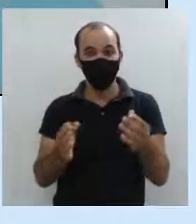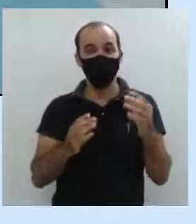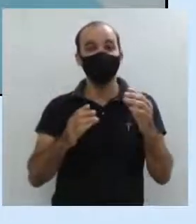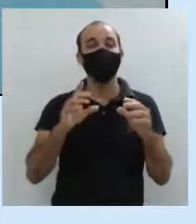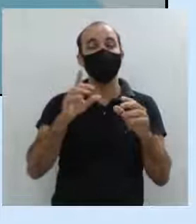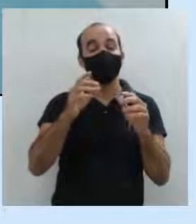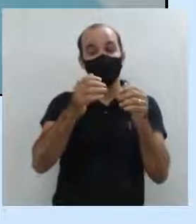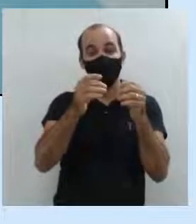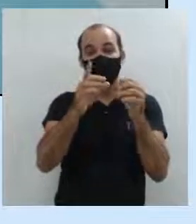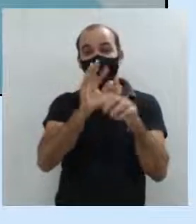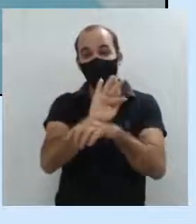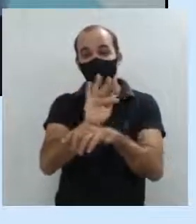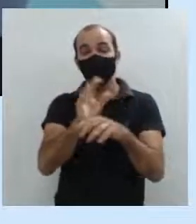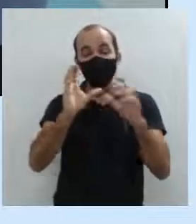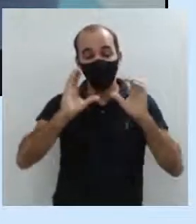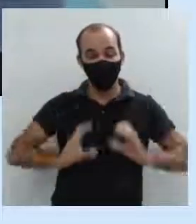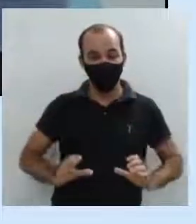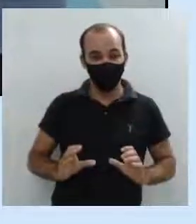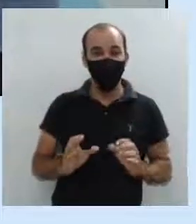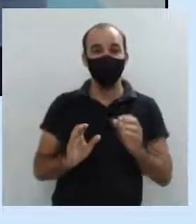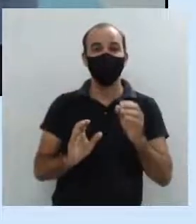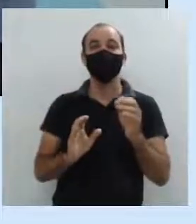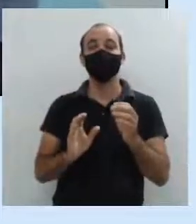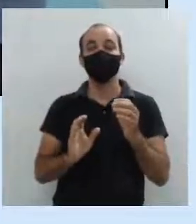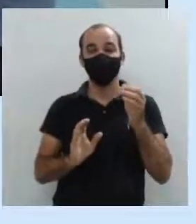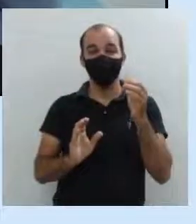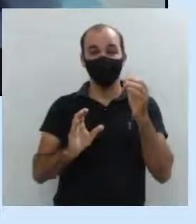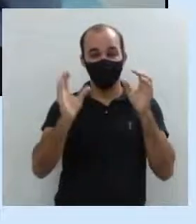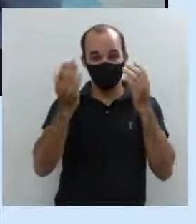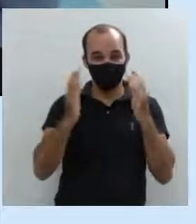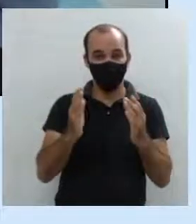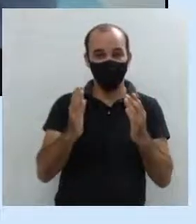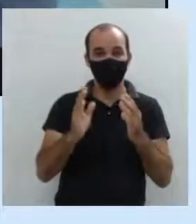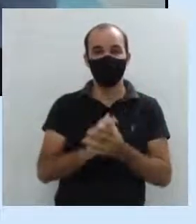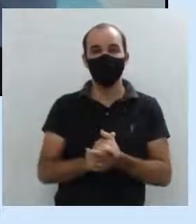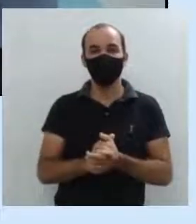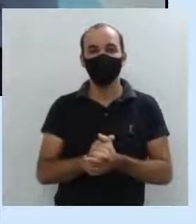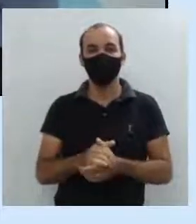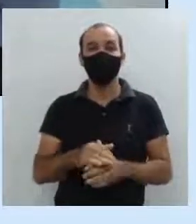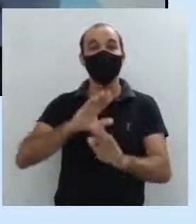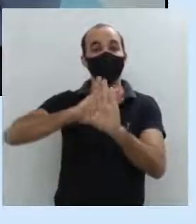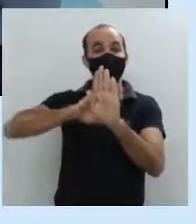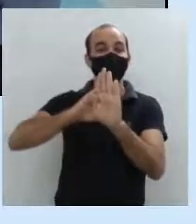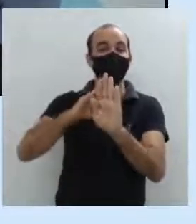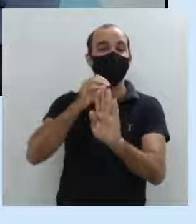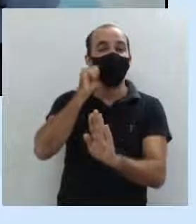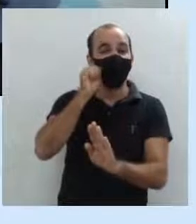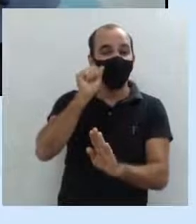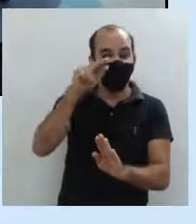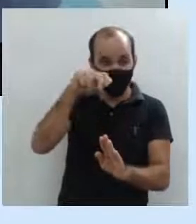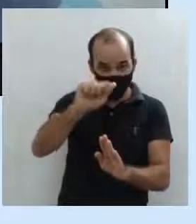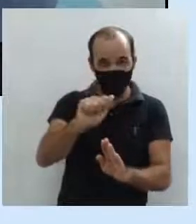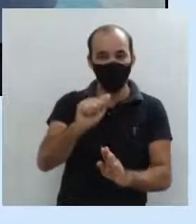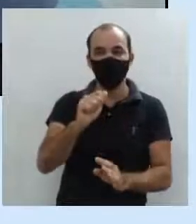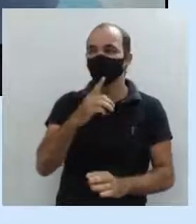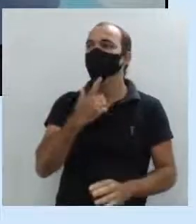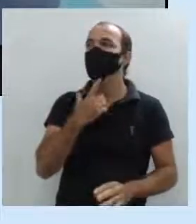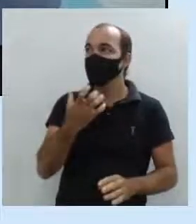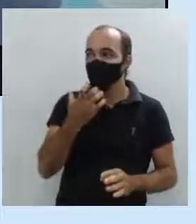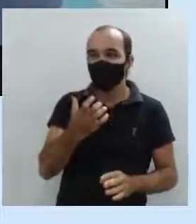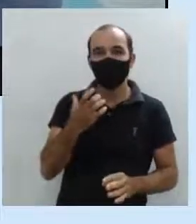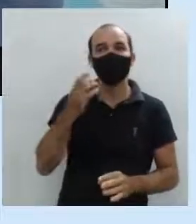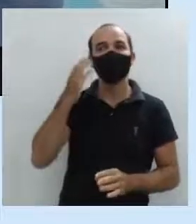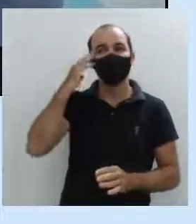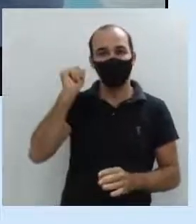negócio desse. Aninha, você quer ganhar o presente também, Aninha? O sorteio de um livro de filosofia. Ok,